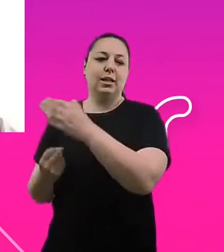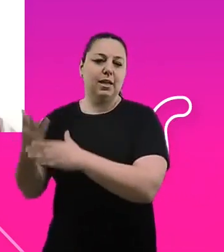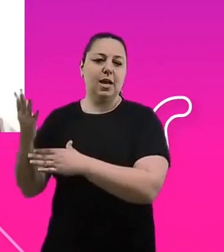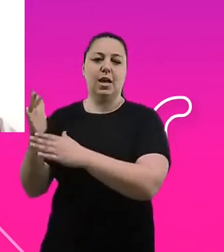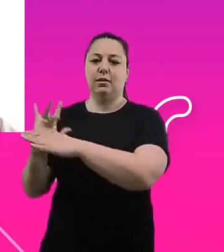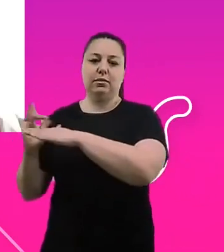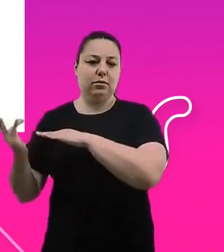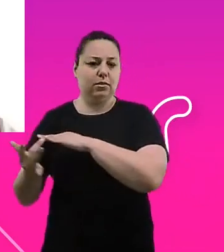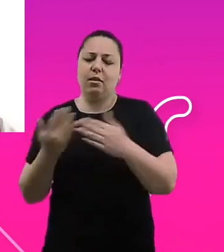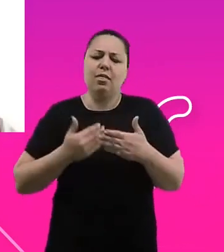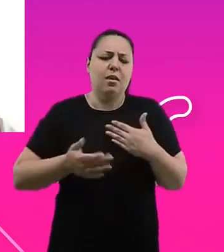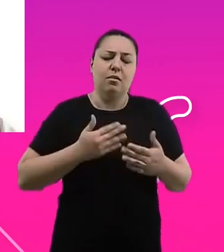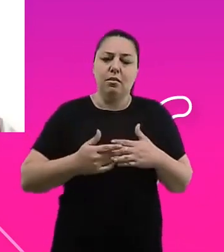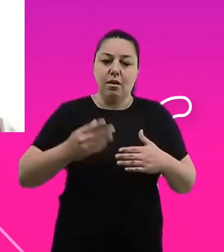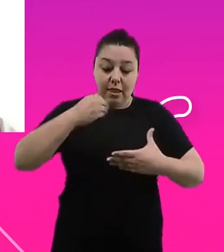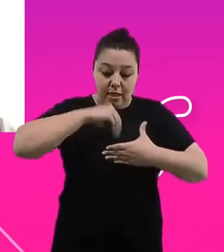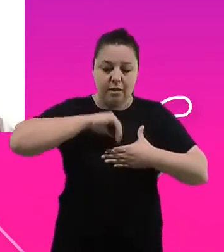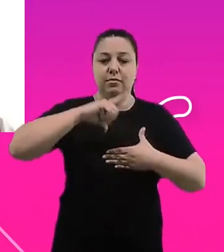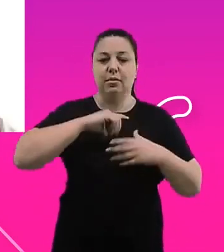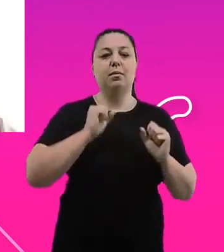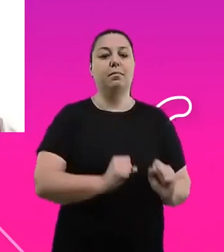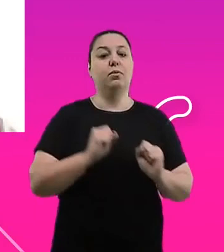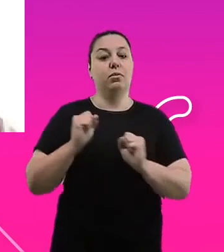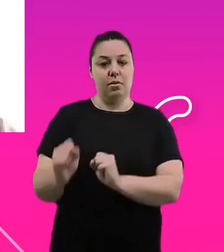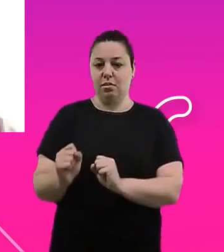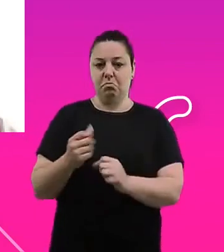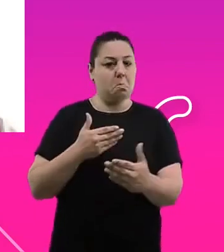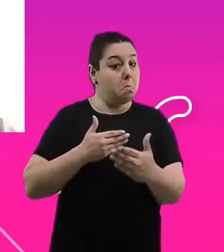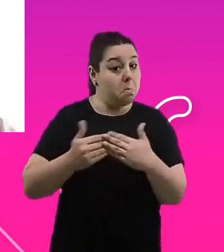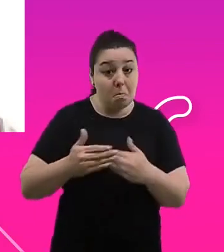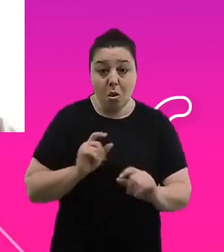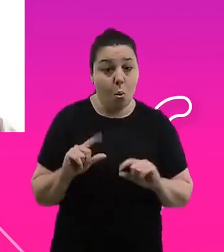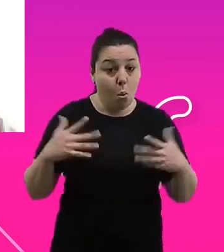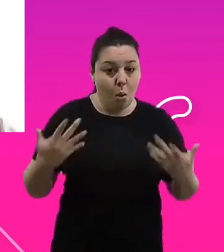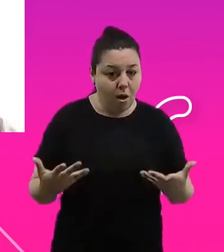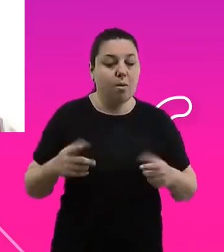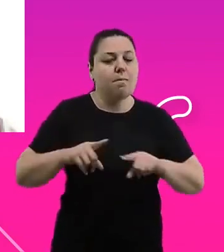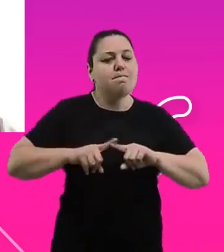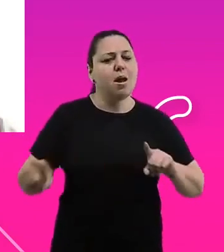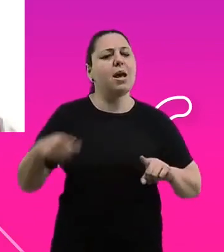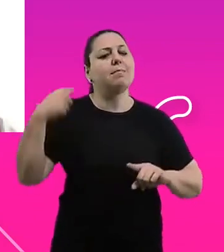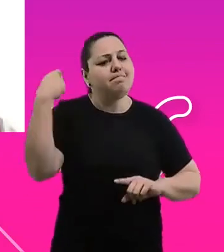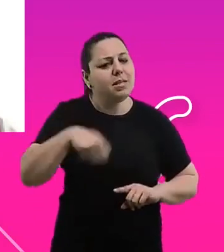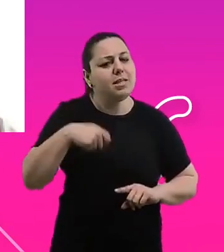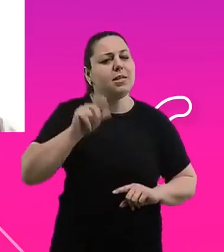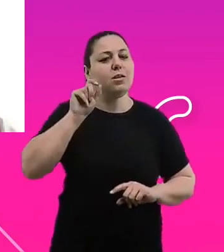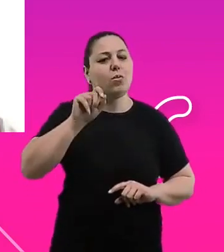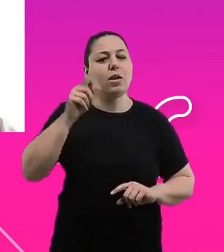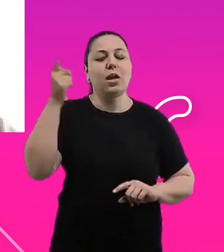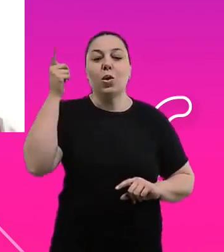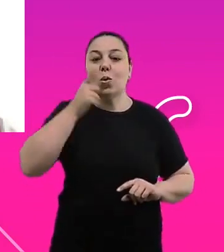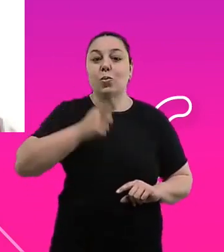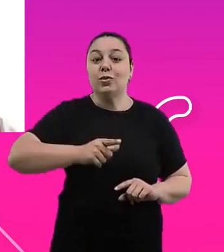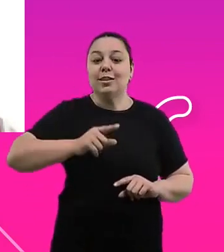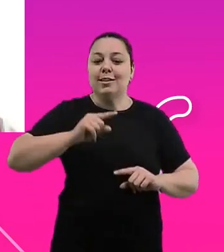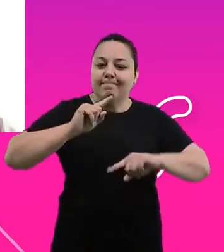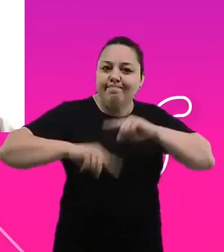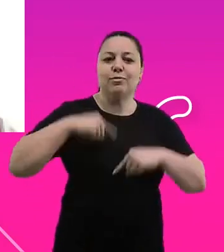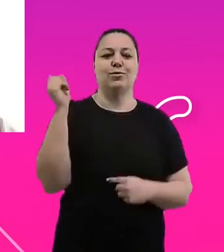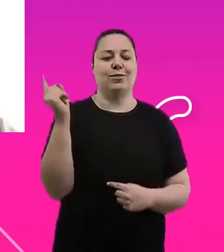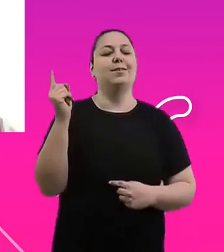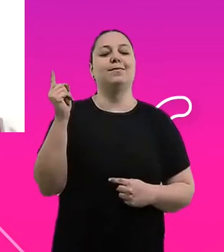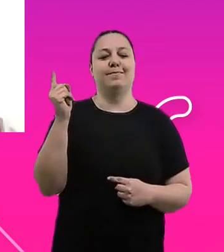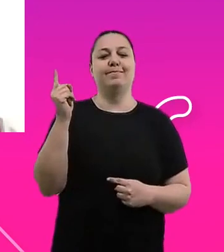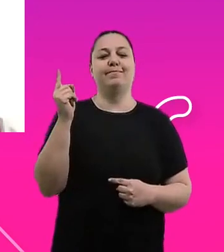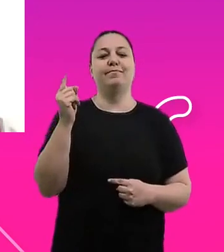superpoder, o que importa é que a gente tem que brilhar, porque se todo mundo brilhar um pouquinho que seja, a gente vira uma constelação, e a gente está numa época que a nossa luz não vai ser